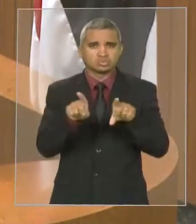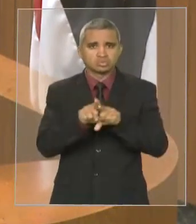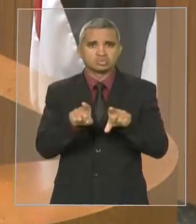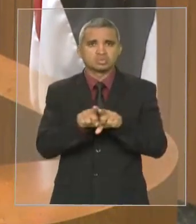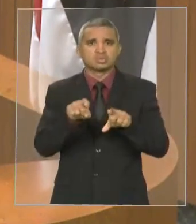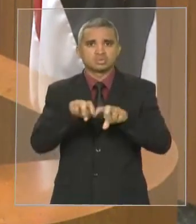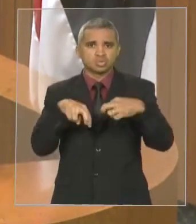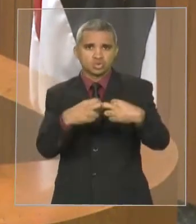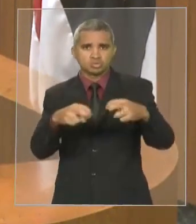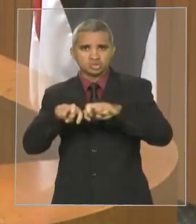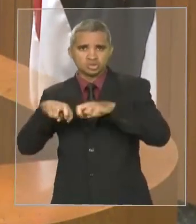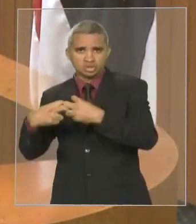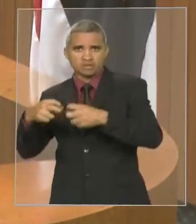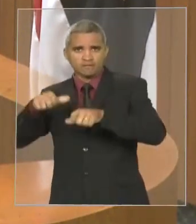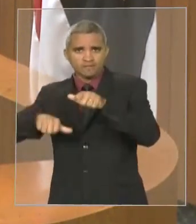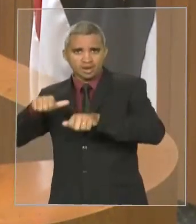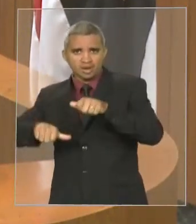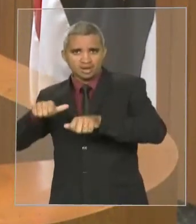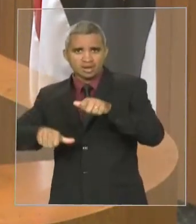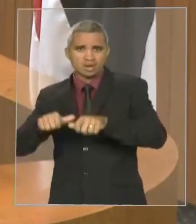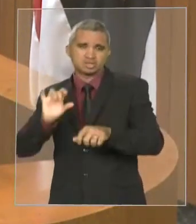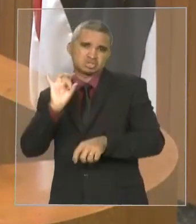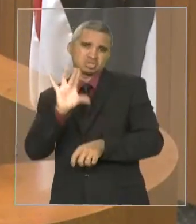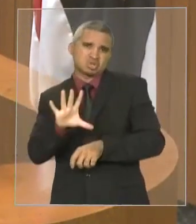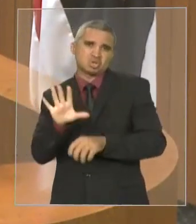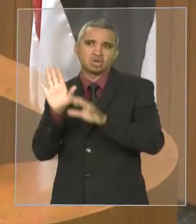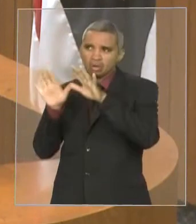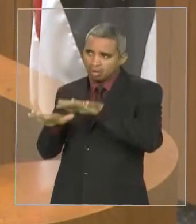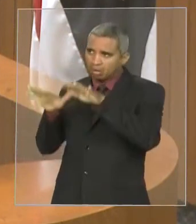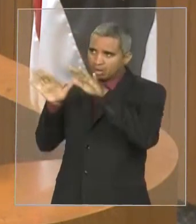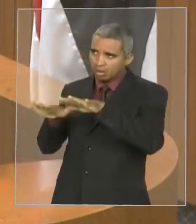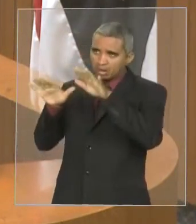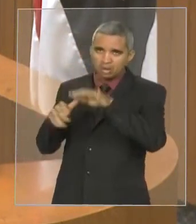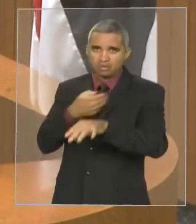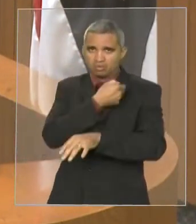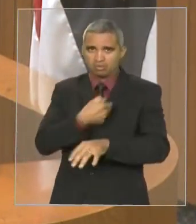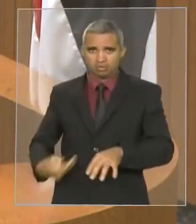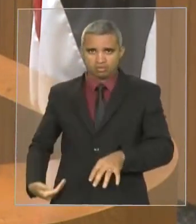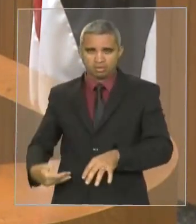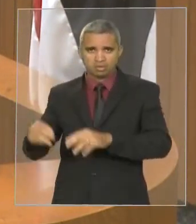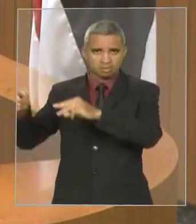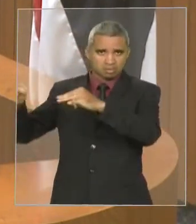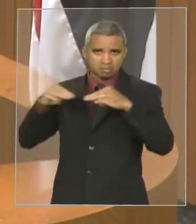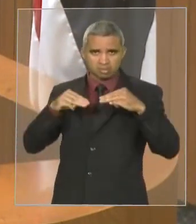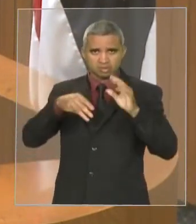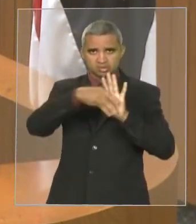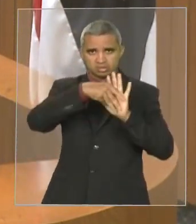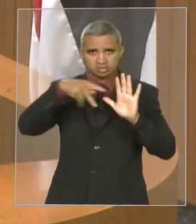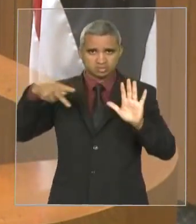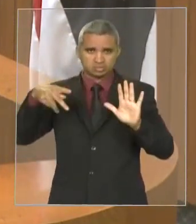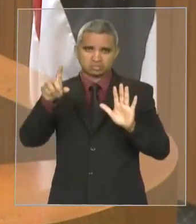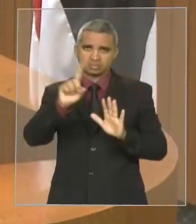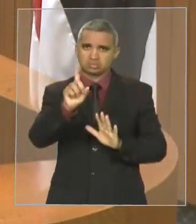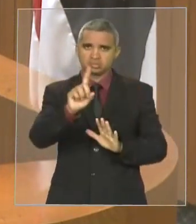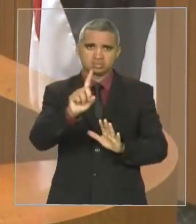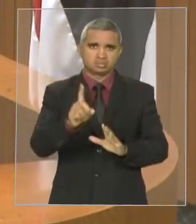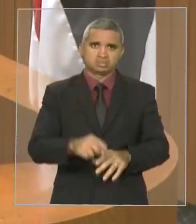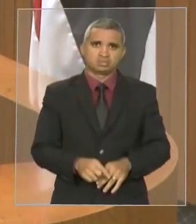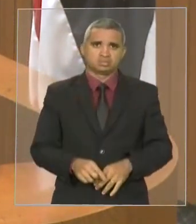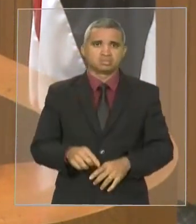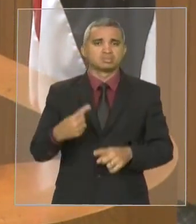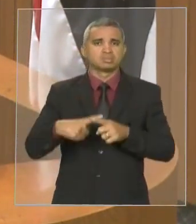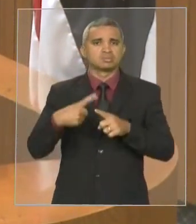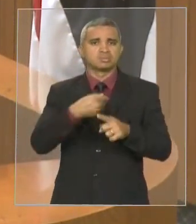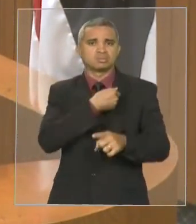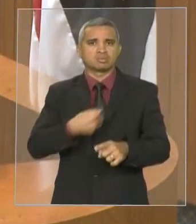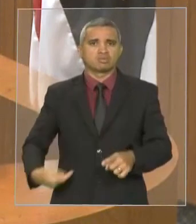tão somente ficar dando o amém para as medidas provisórias encaminhadas de forma arbitrária e